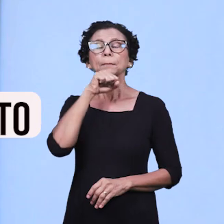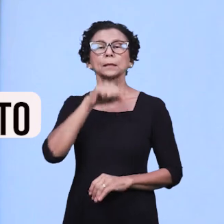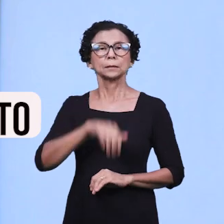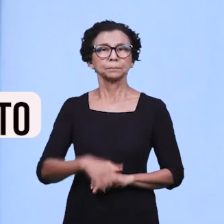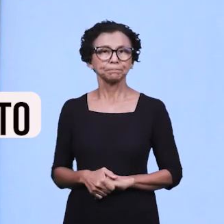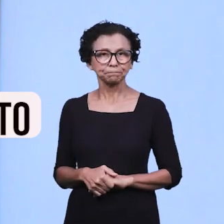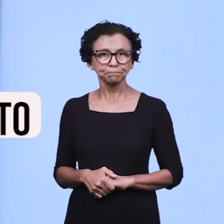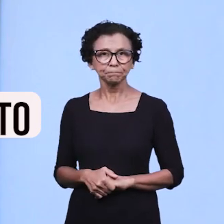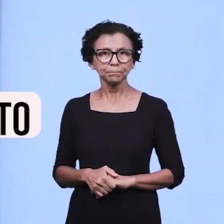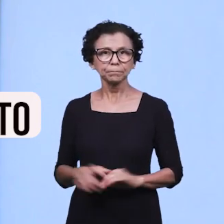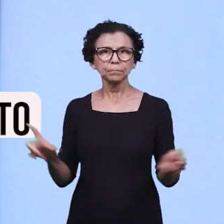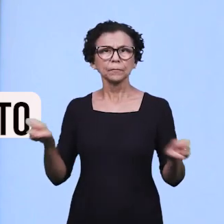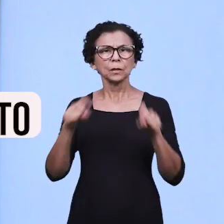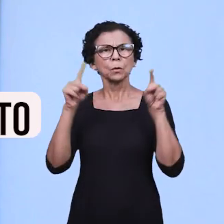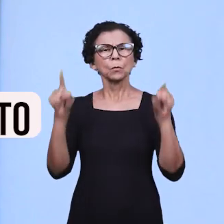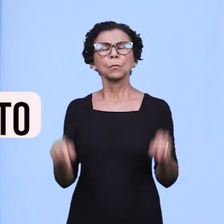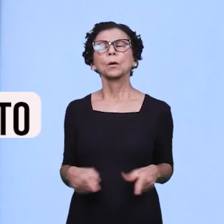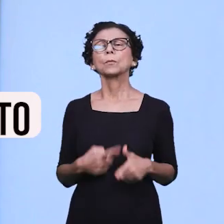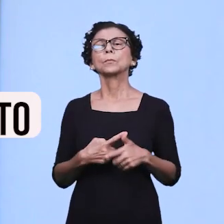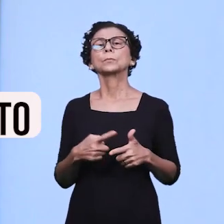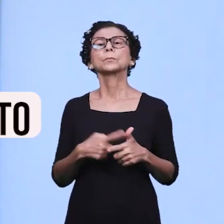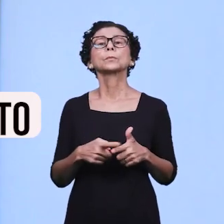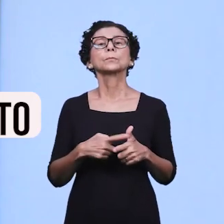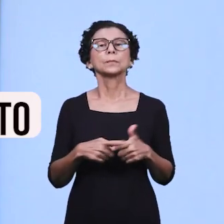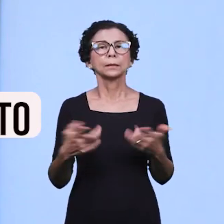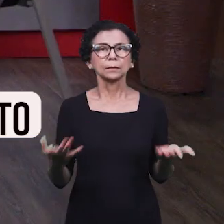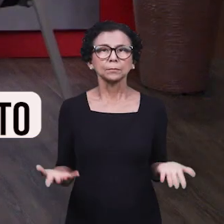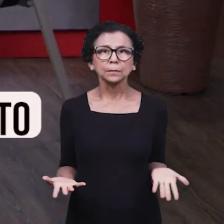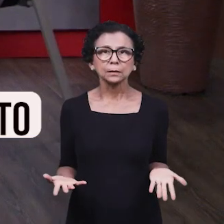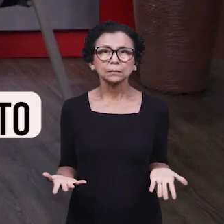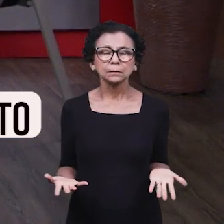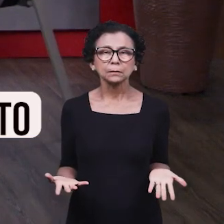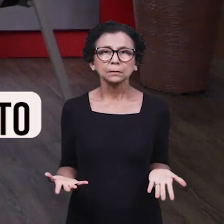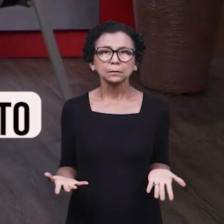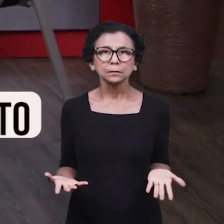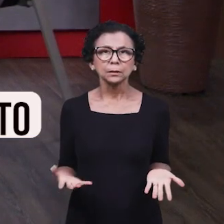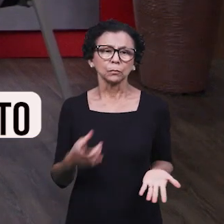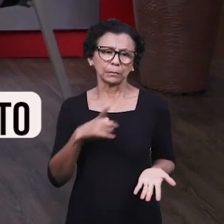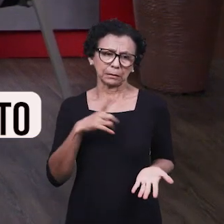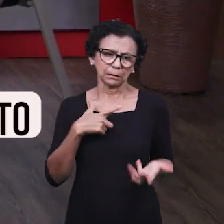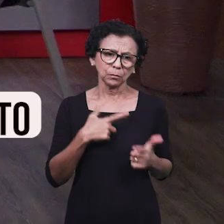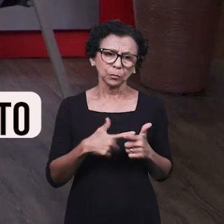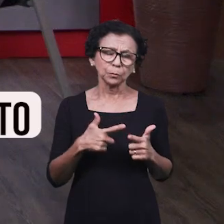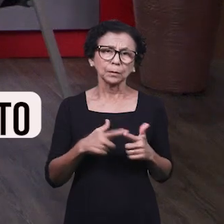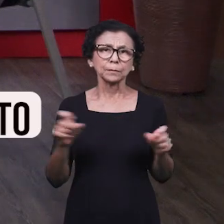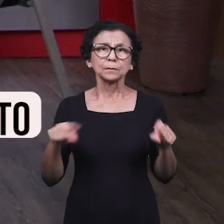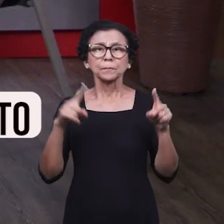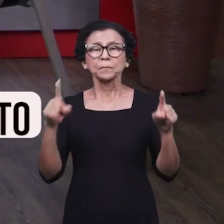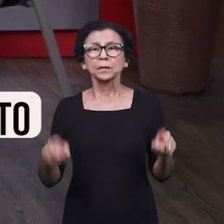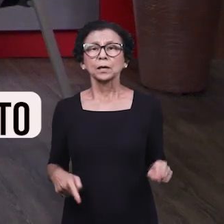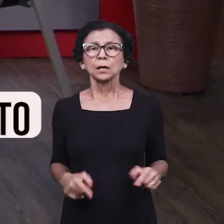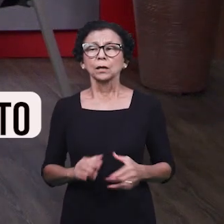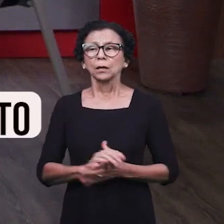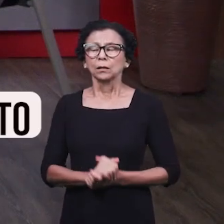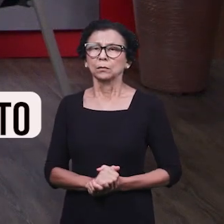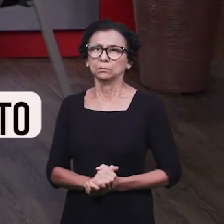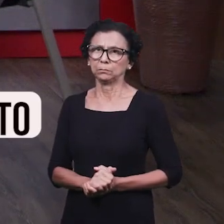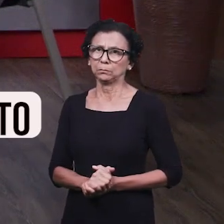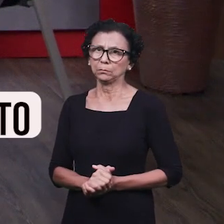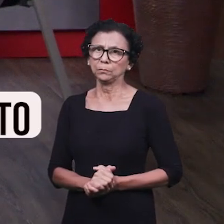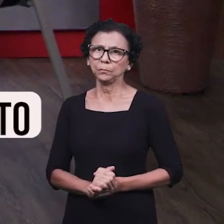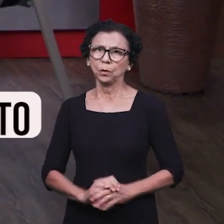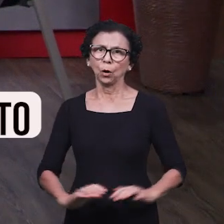é o problema? Qual é especificamente o problema? Né? A turma é assim, mas o meu filho faz o quê nessa